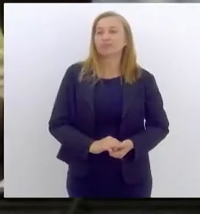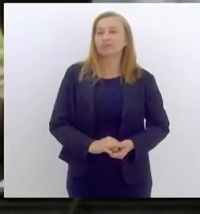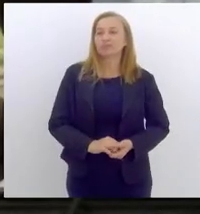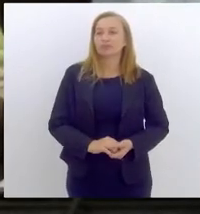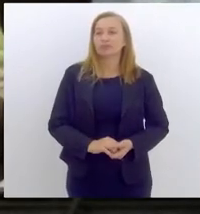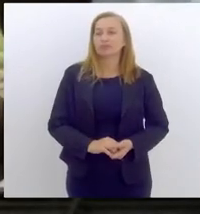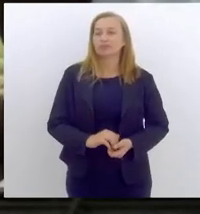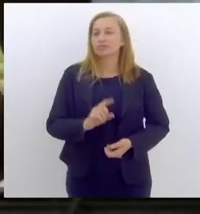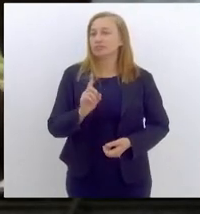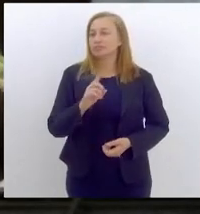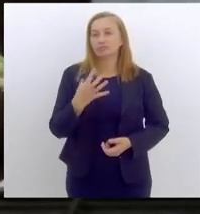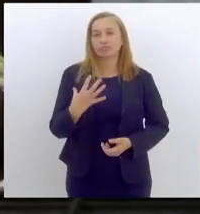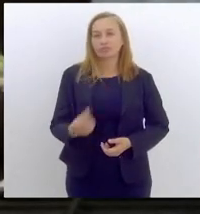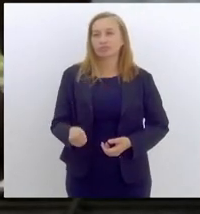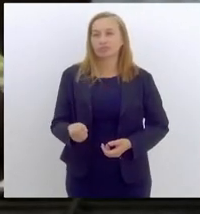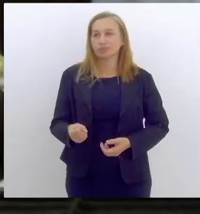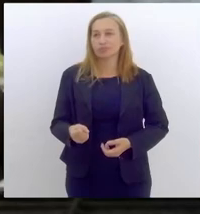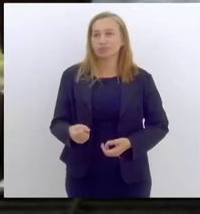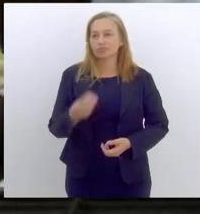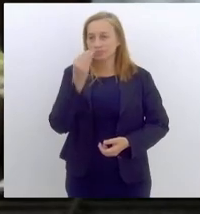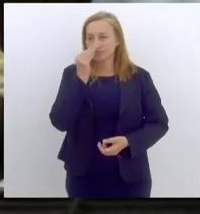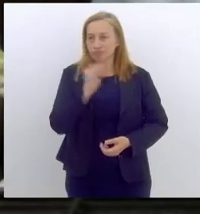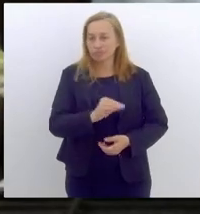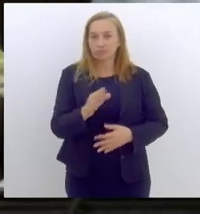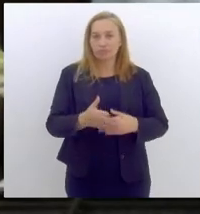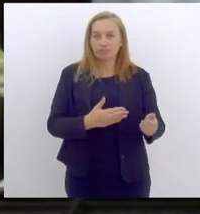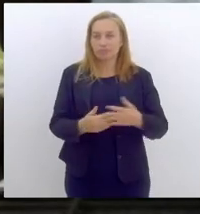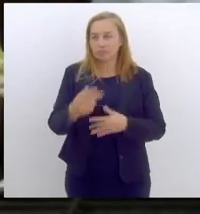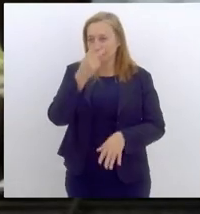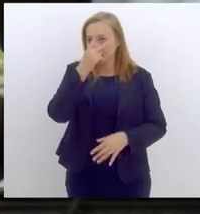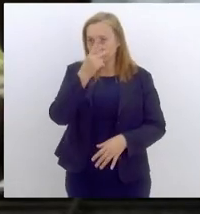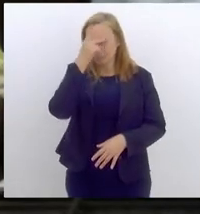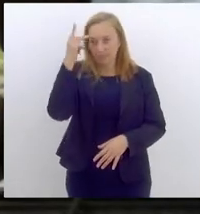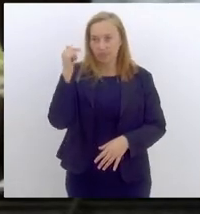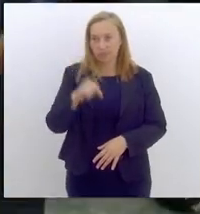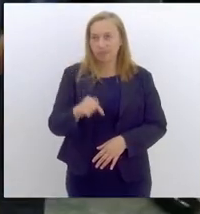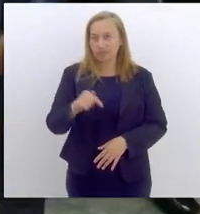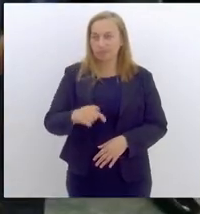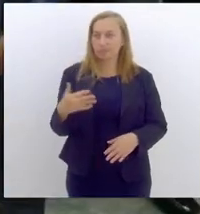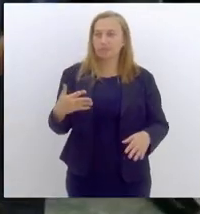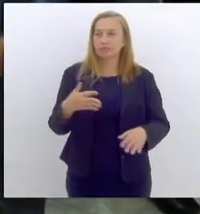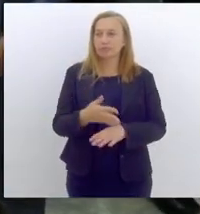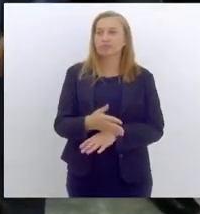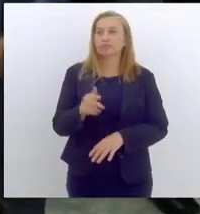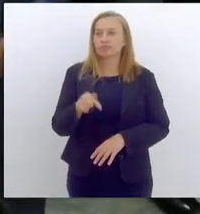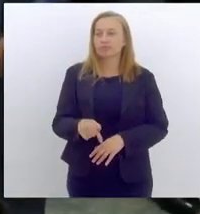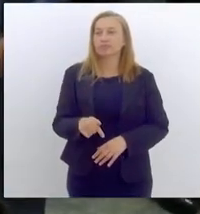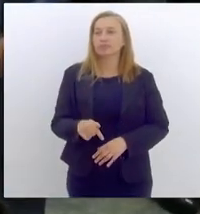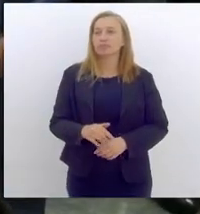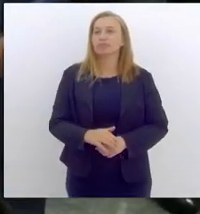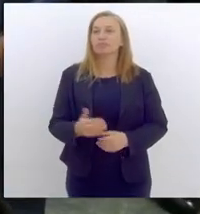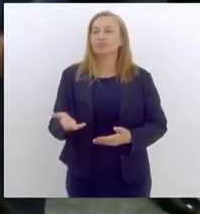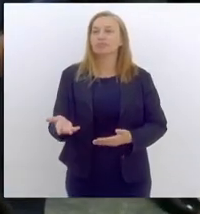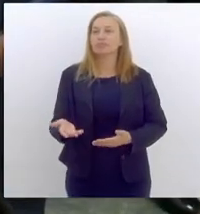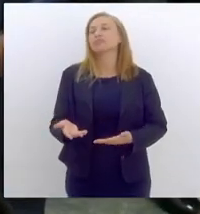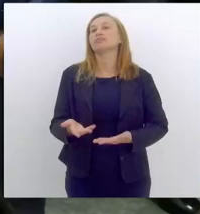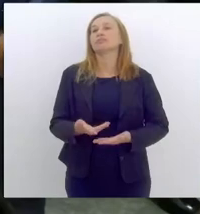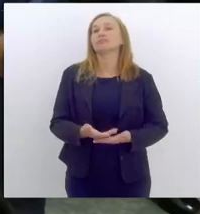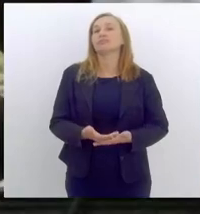não admito desrespeito a qualquer um que está aqui, porque cada um chega com o voto de uma parcela da